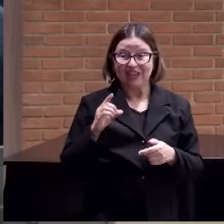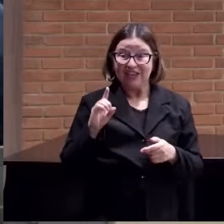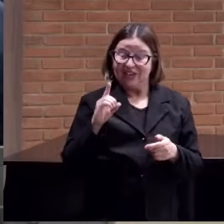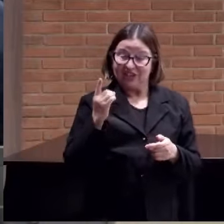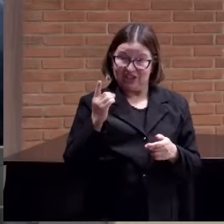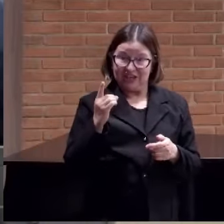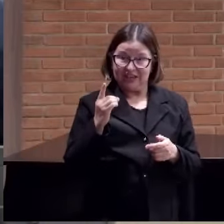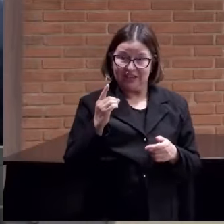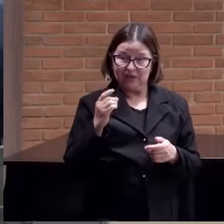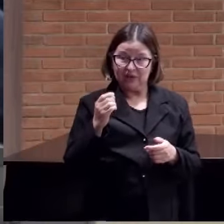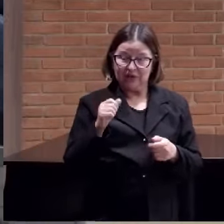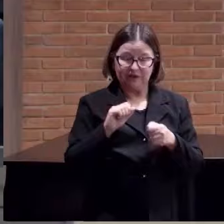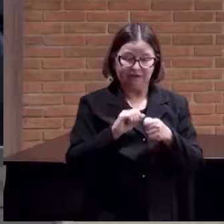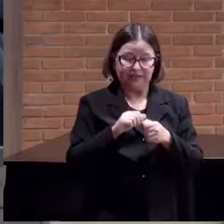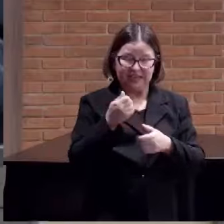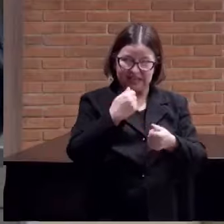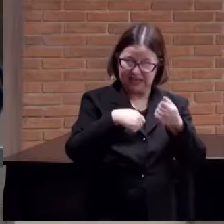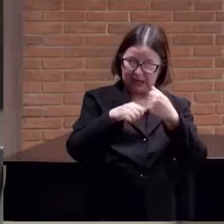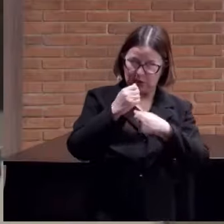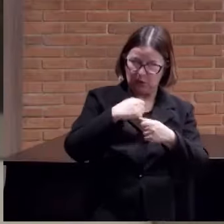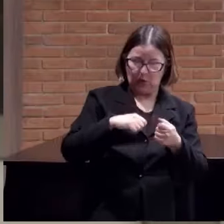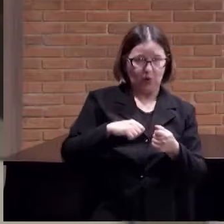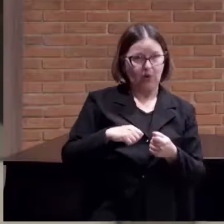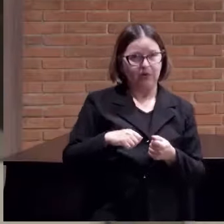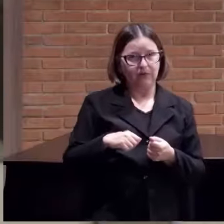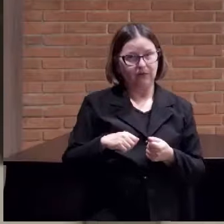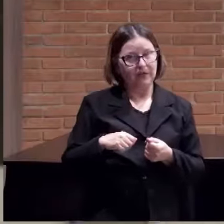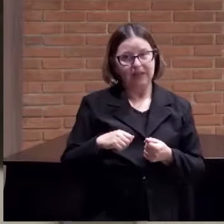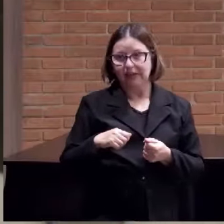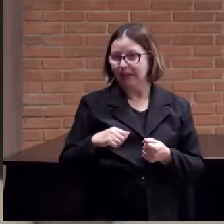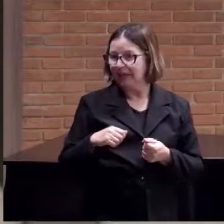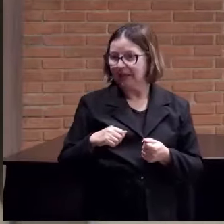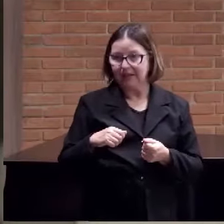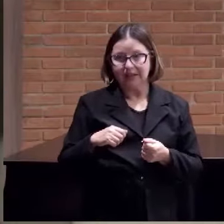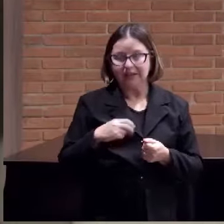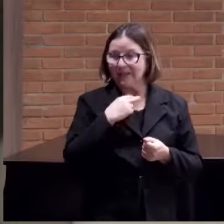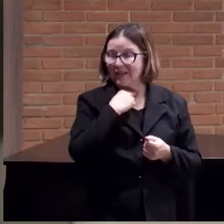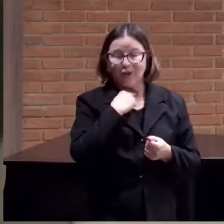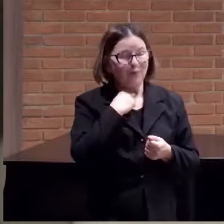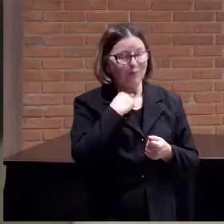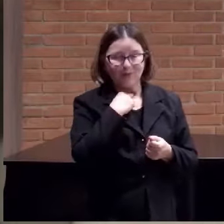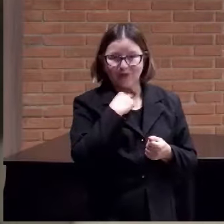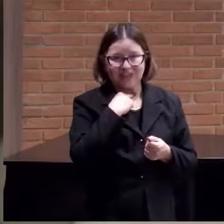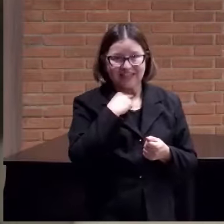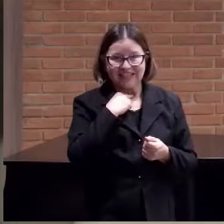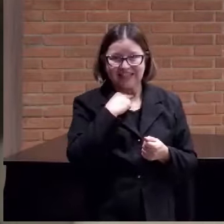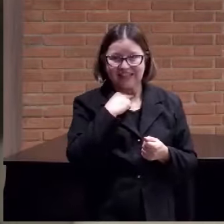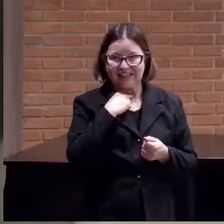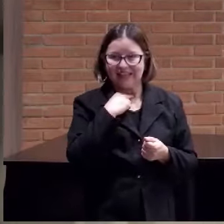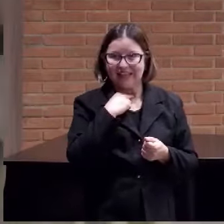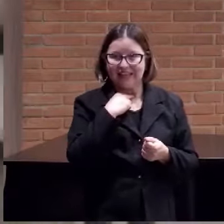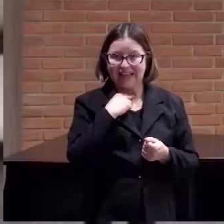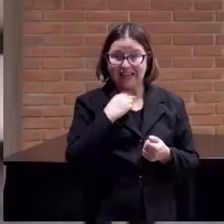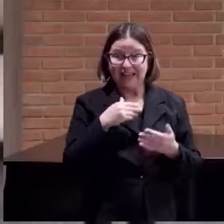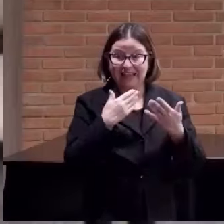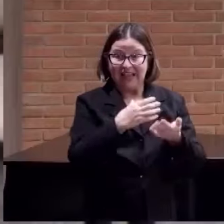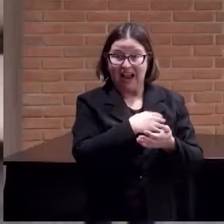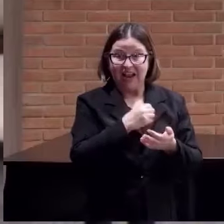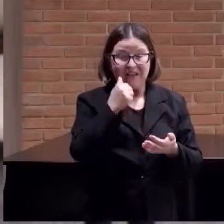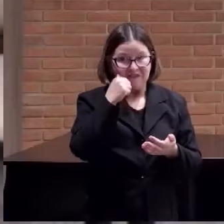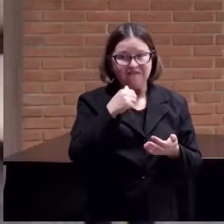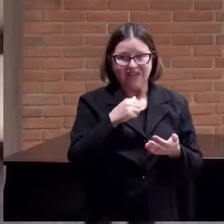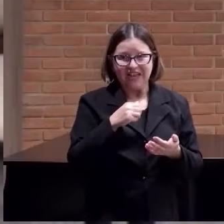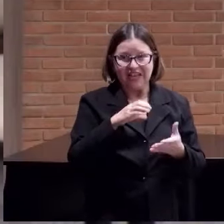comercializar, ele não tinha direito de casar suas filhas e filhos, ele não tinha direito de nada.